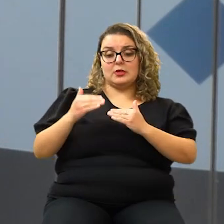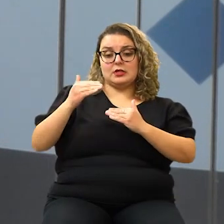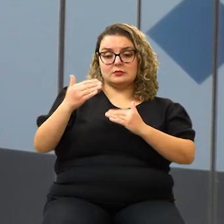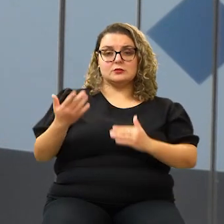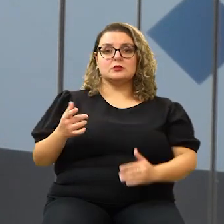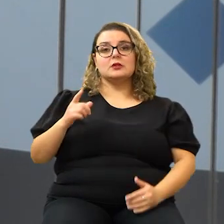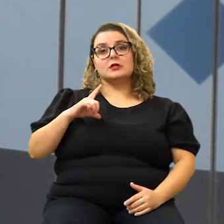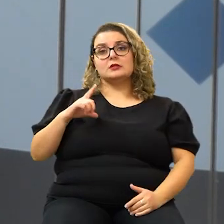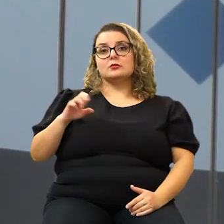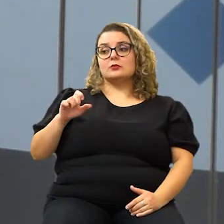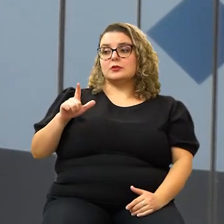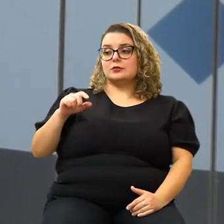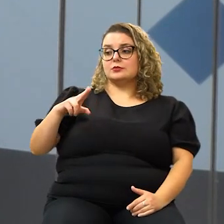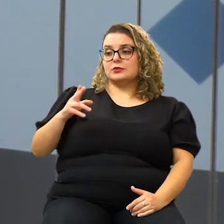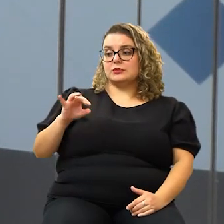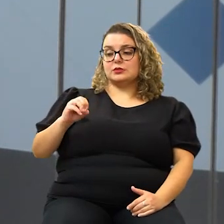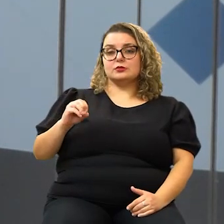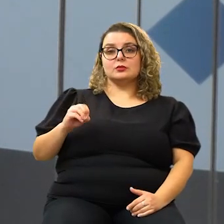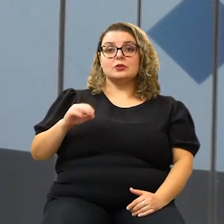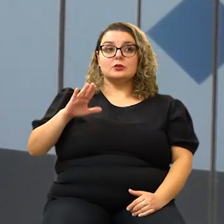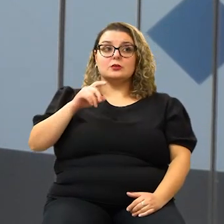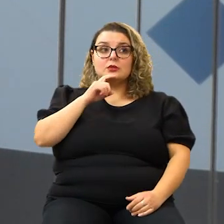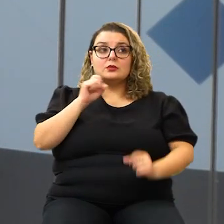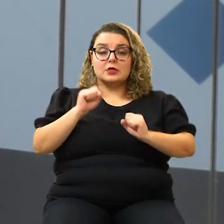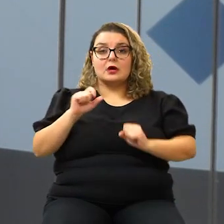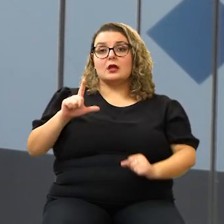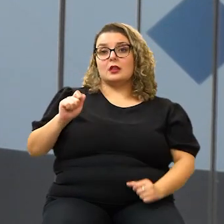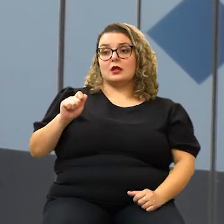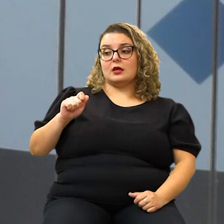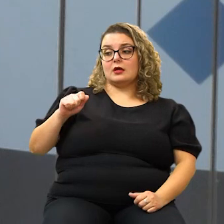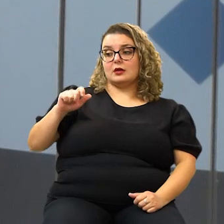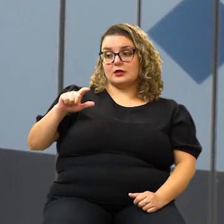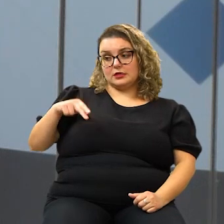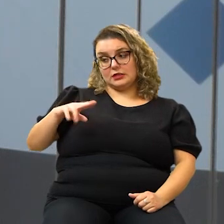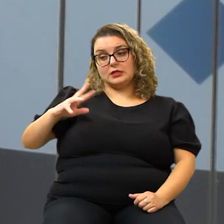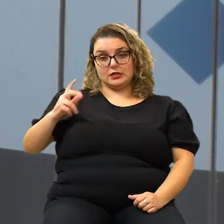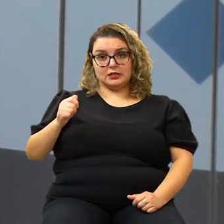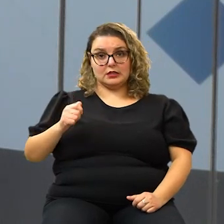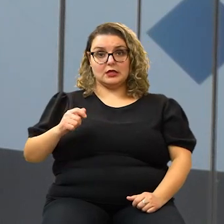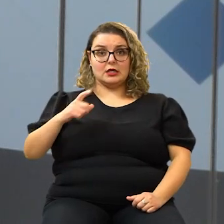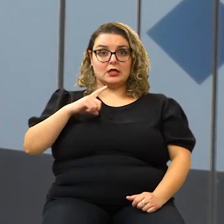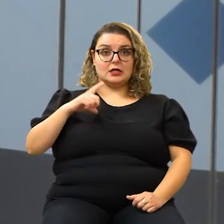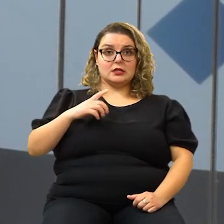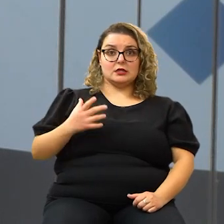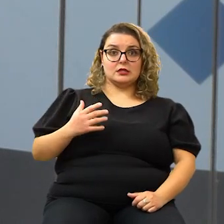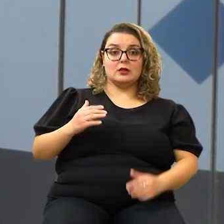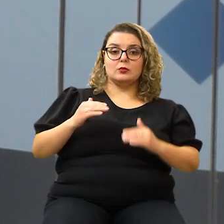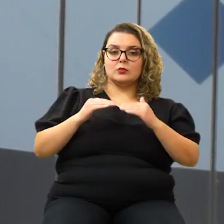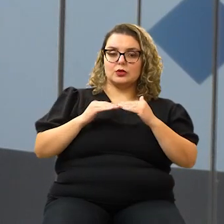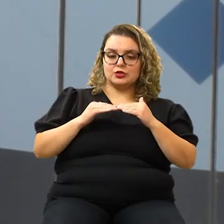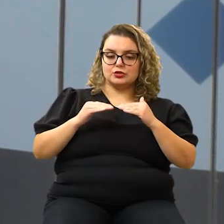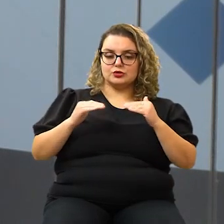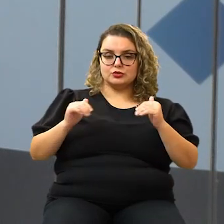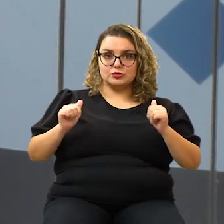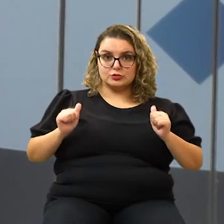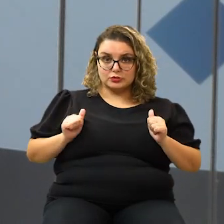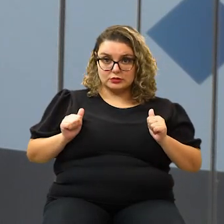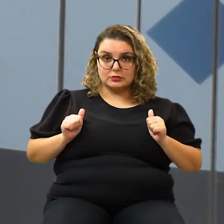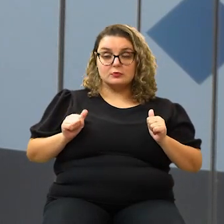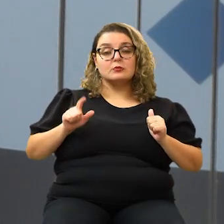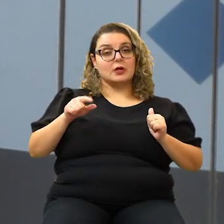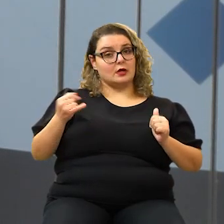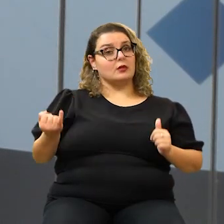então, a gente teria o El Ninho e, quando é mais frio, a Laninha. Agora nós estamos tendendo uma condição de neutralidade, mas